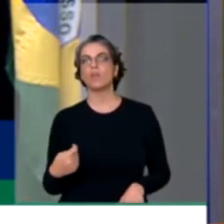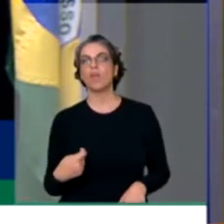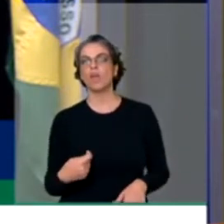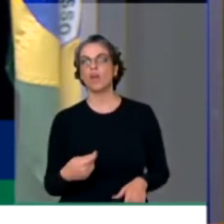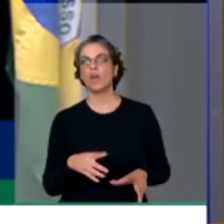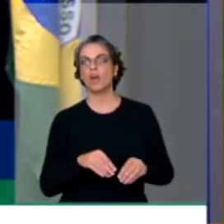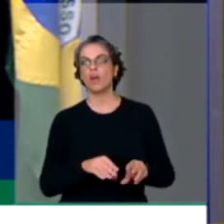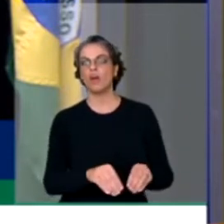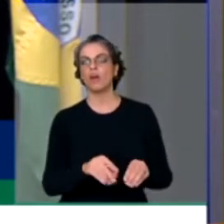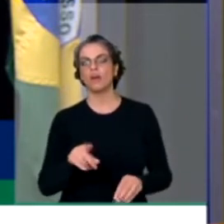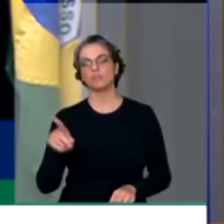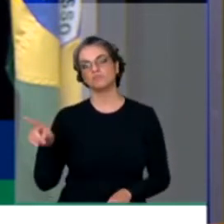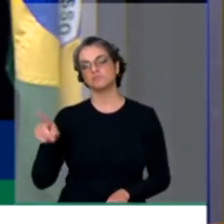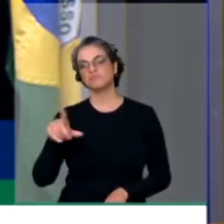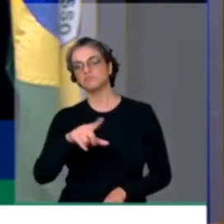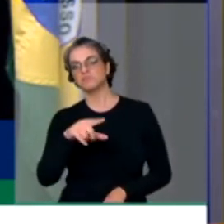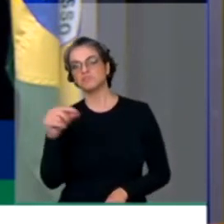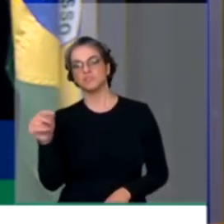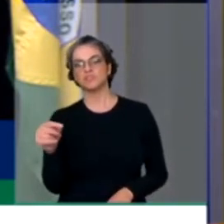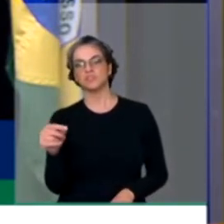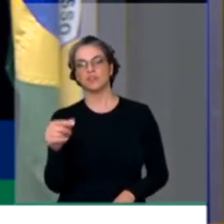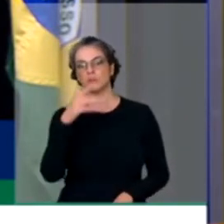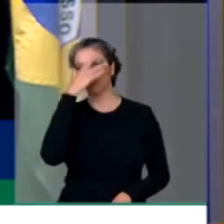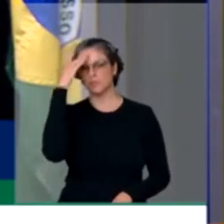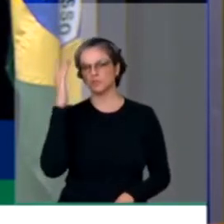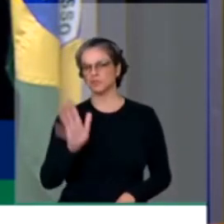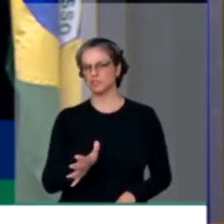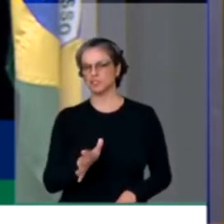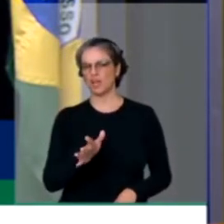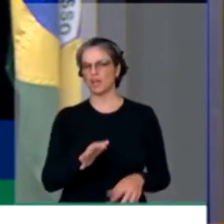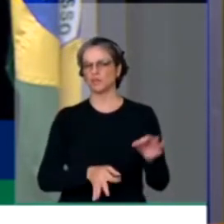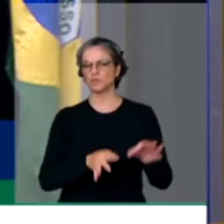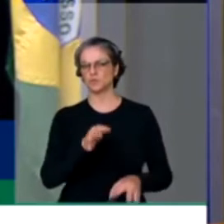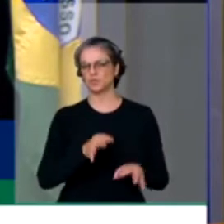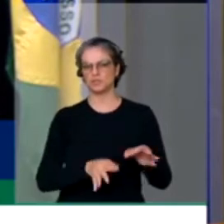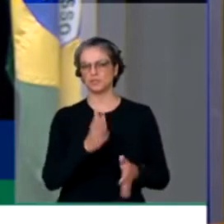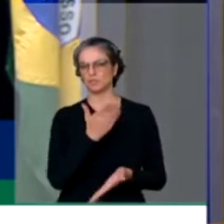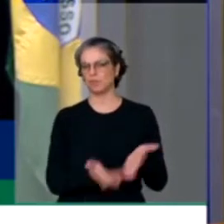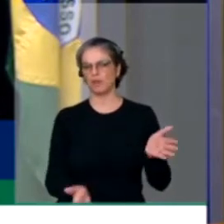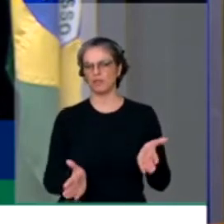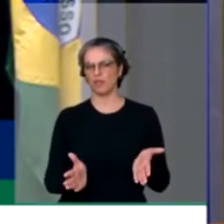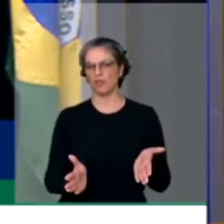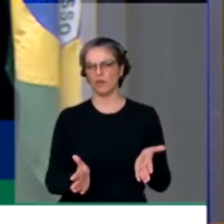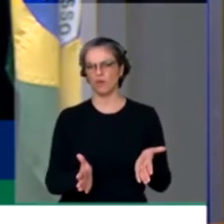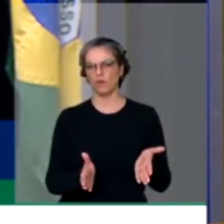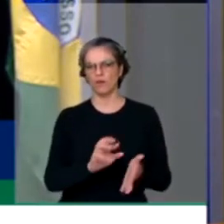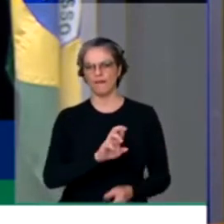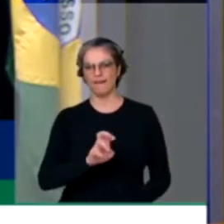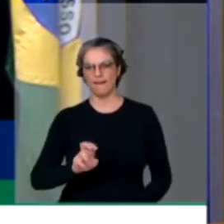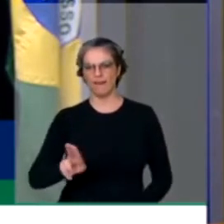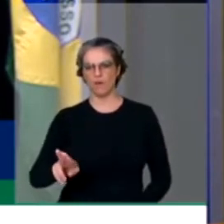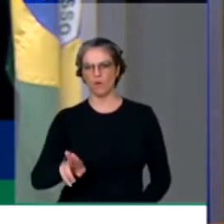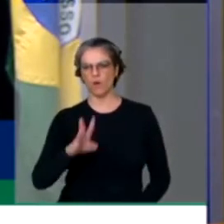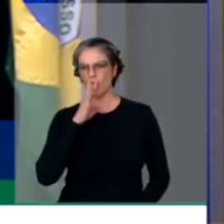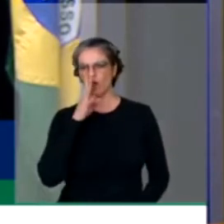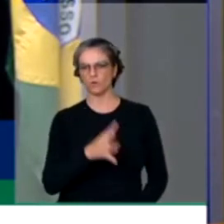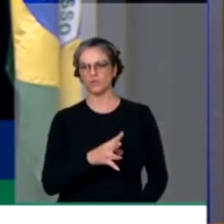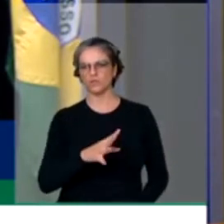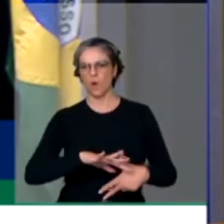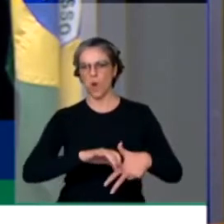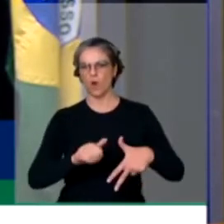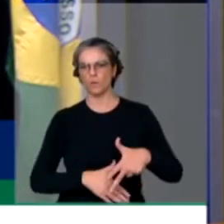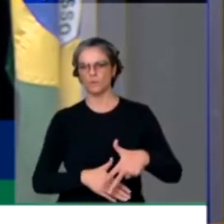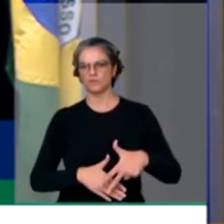indicados, condenados, réus, denunciados por corrupção, lavagem de